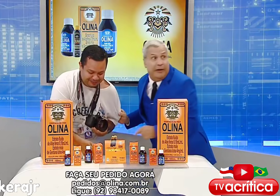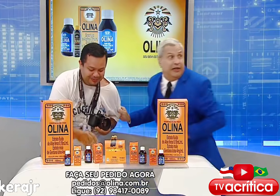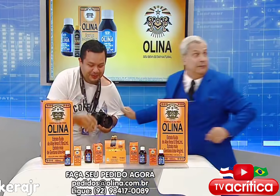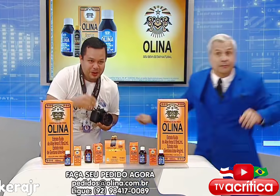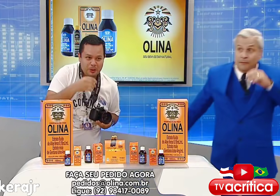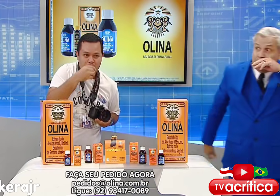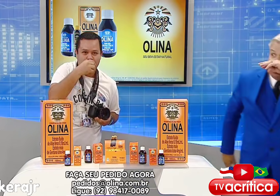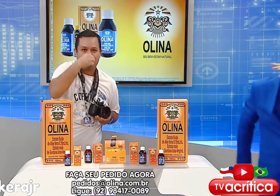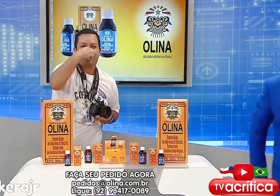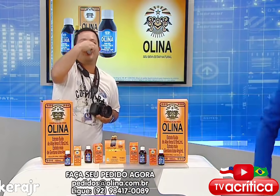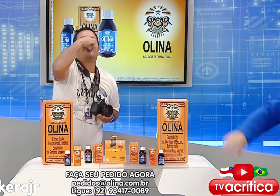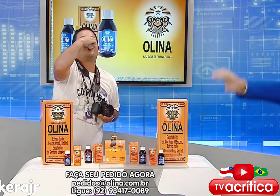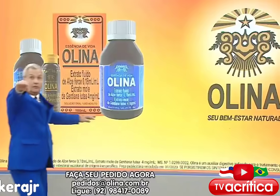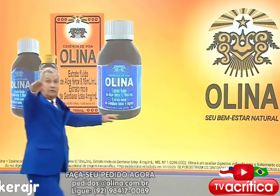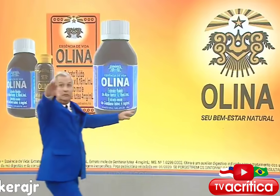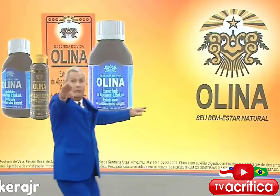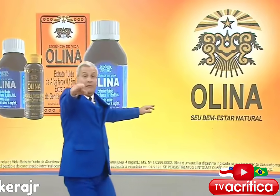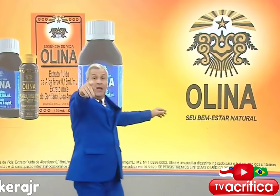Vire, rapariga.